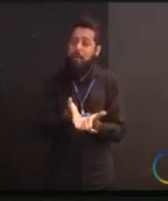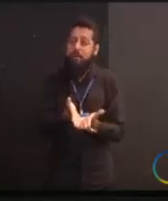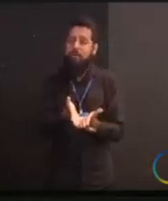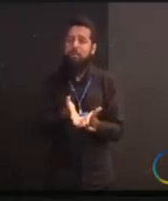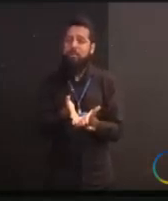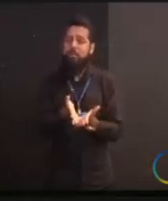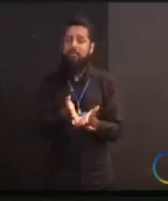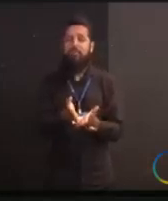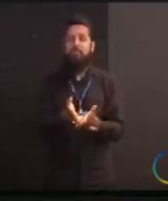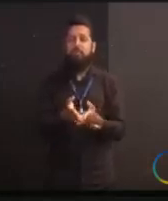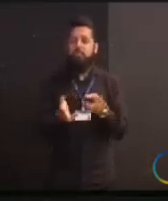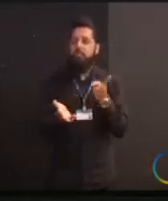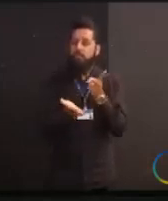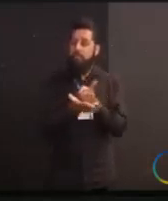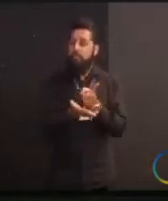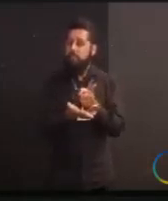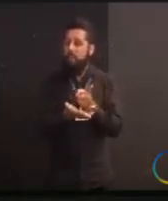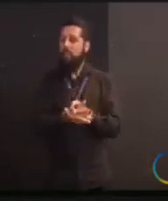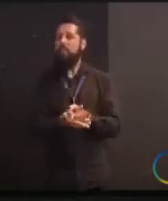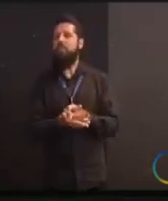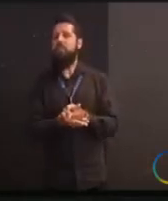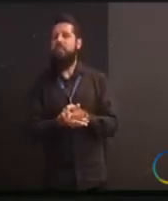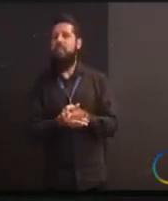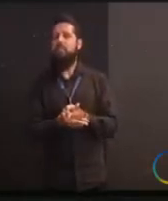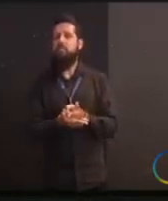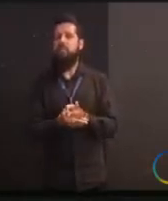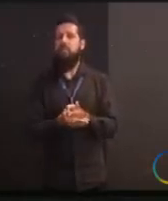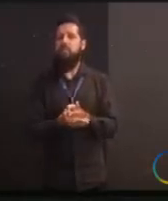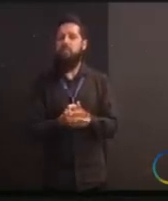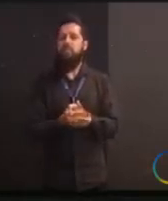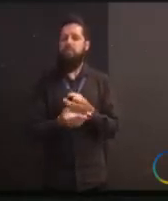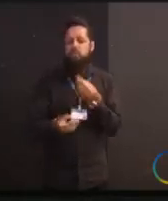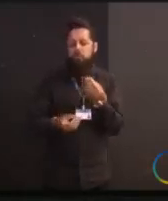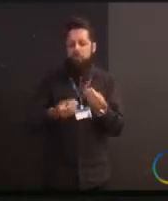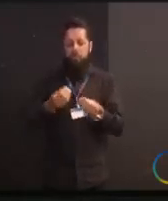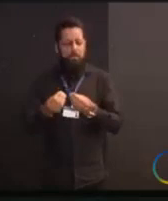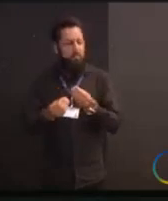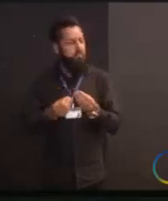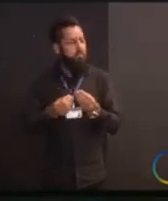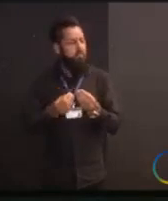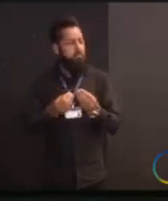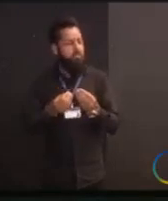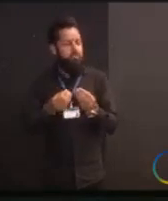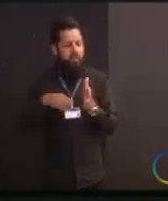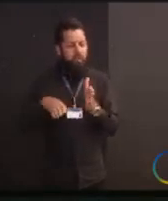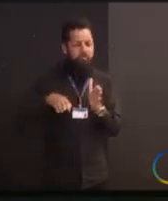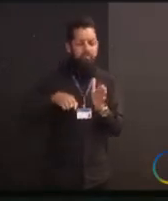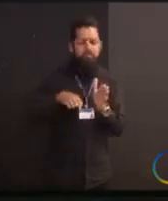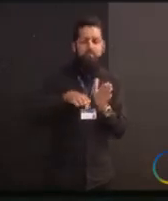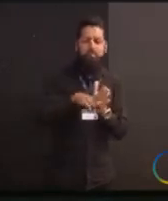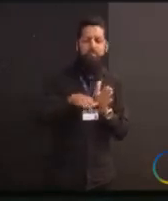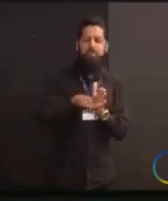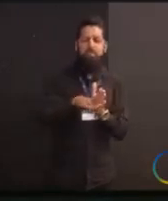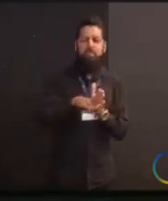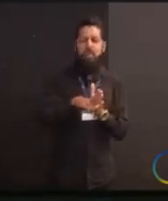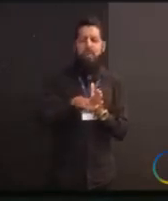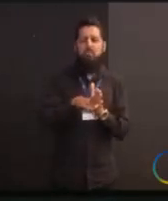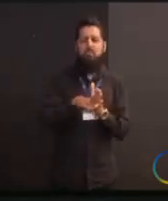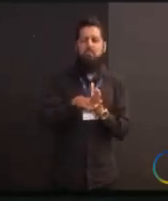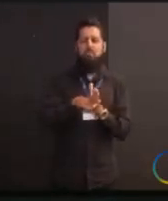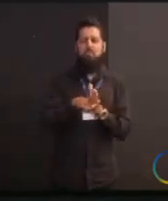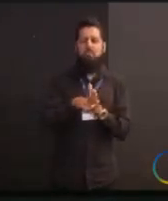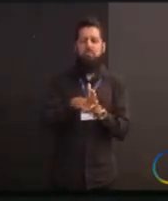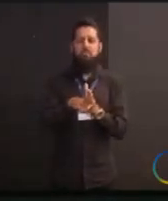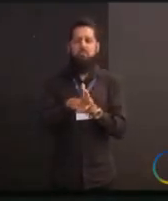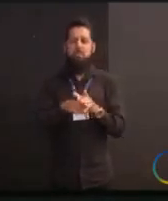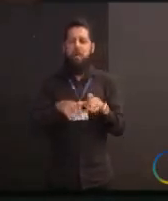uma mensagem de um autor desconhecido. Quando eu chego atrasado no serviço, é excesso de atividade. Quando o outro